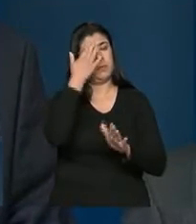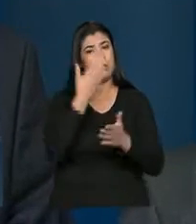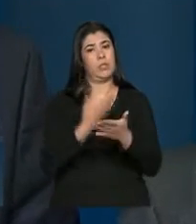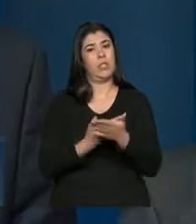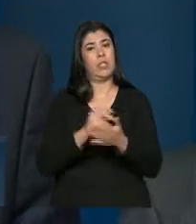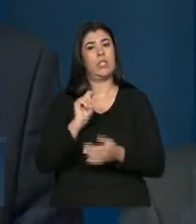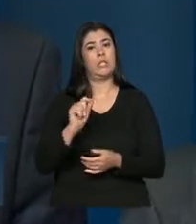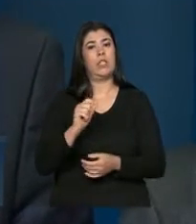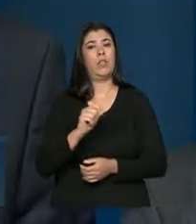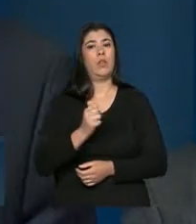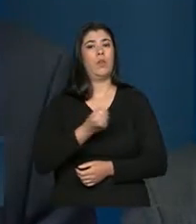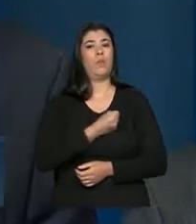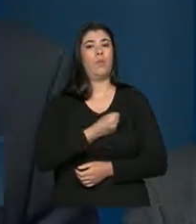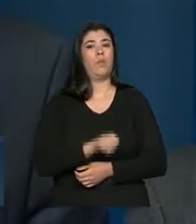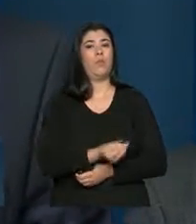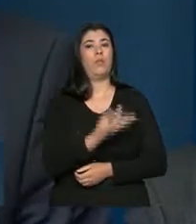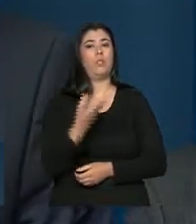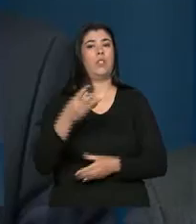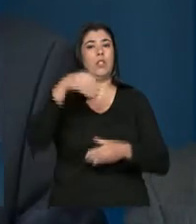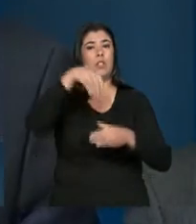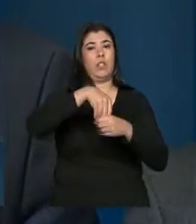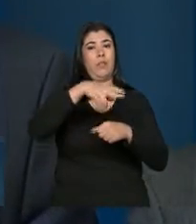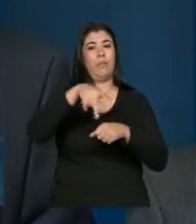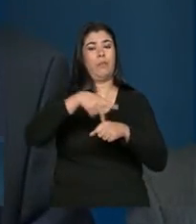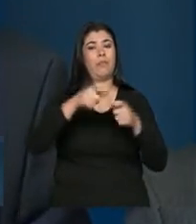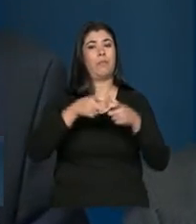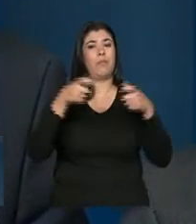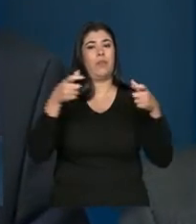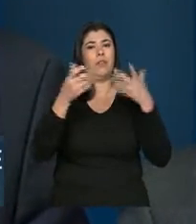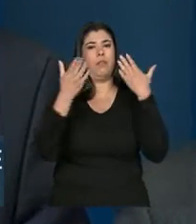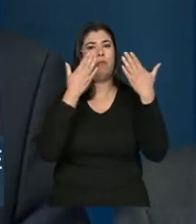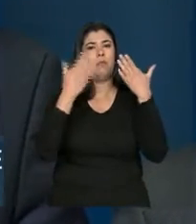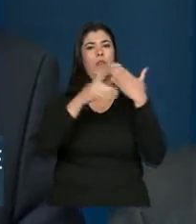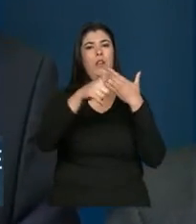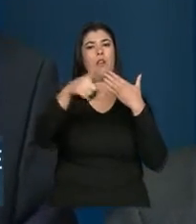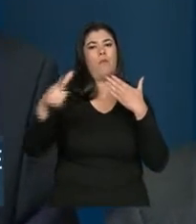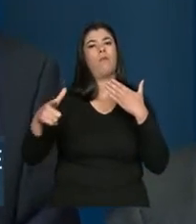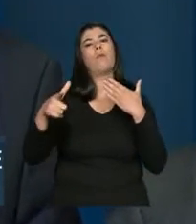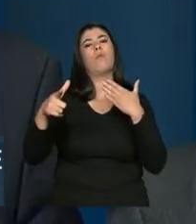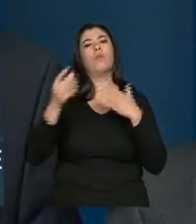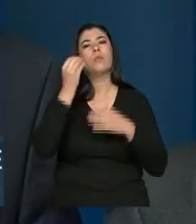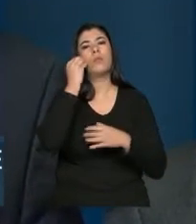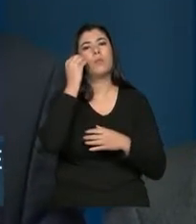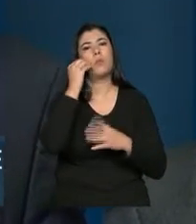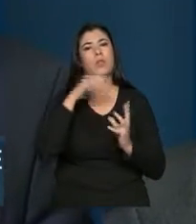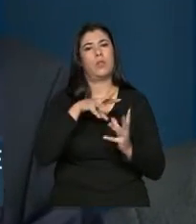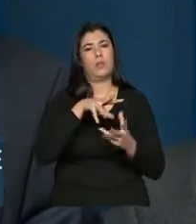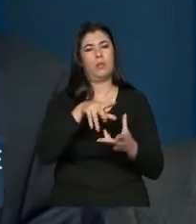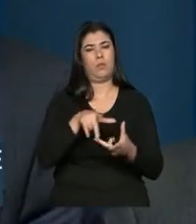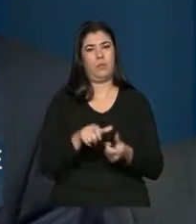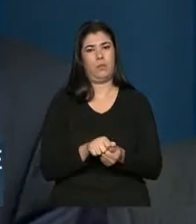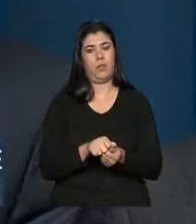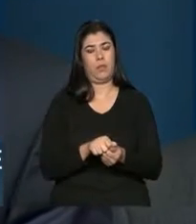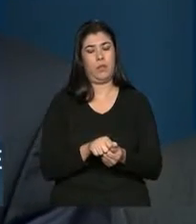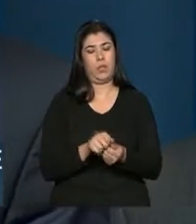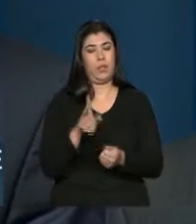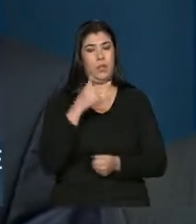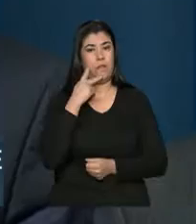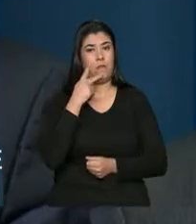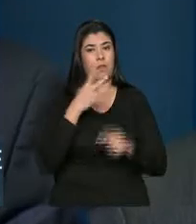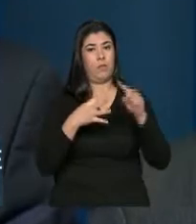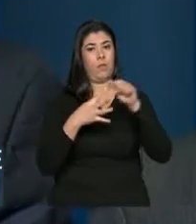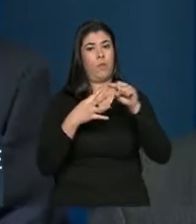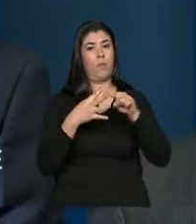é possível supor que os números internos sejam maiores do que os números internacionais, considerando que nós estamos falando